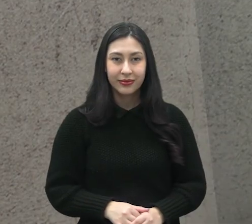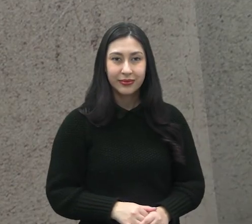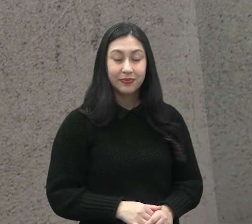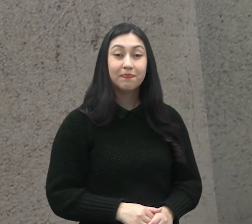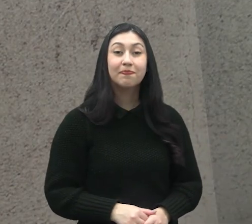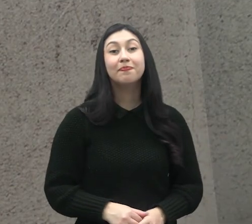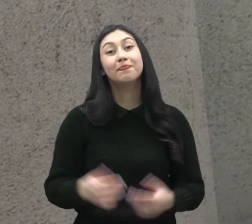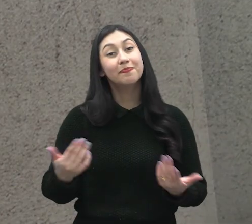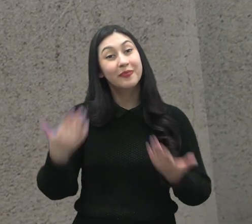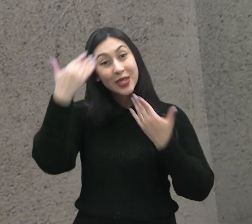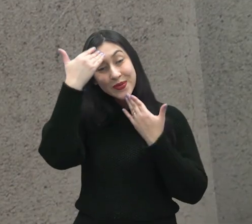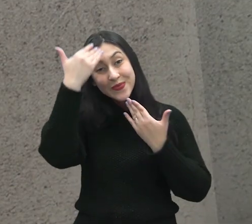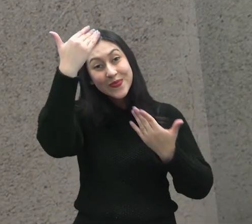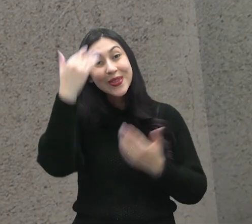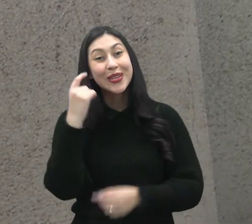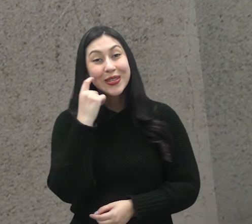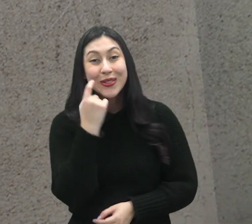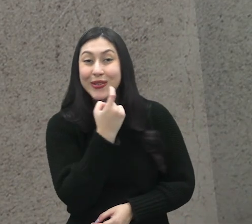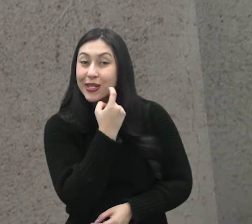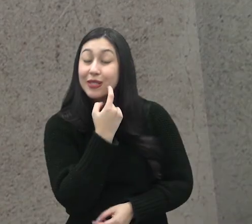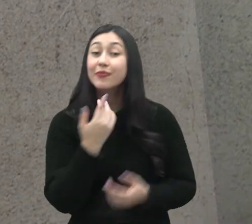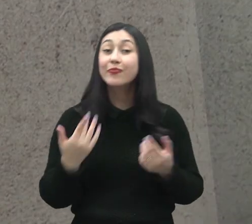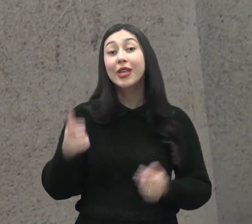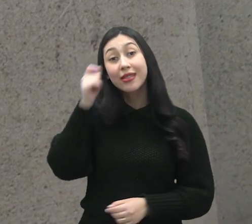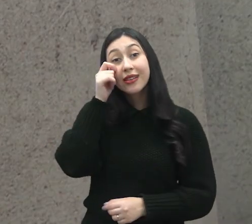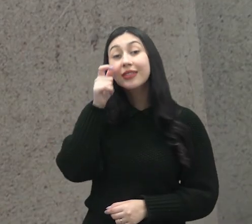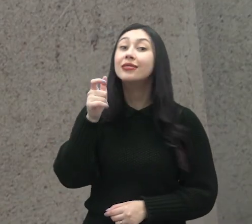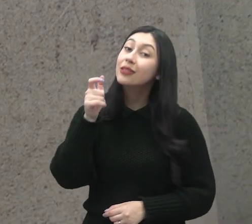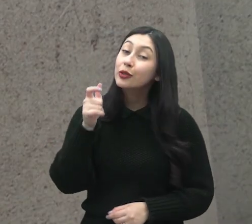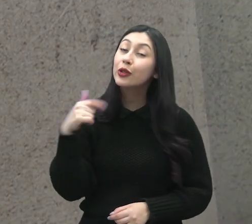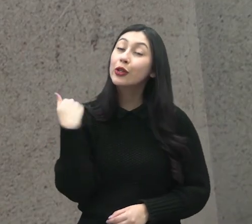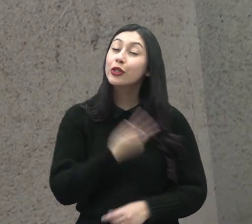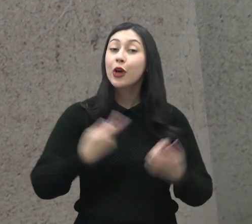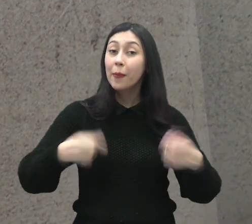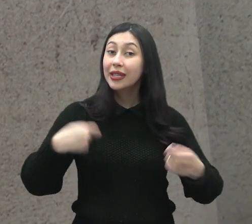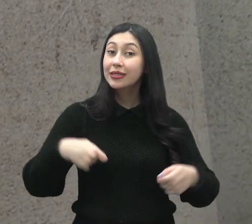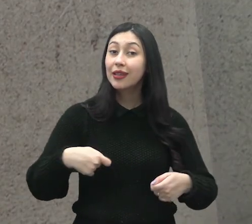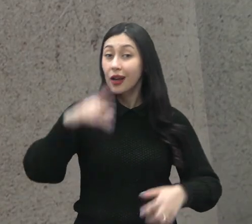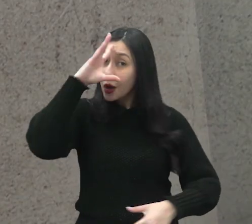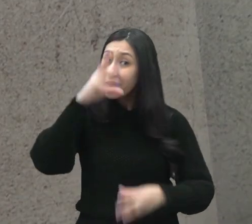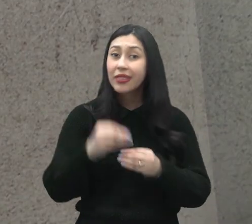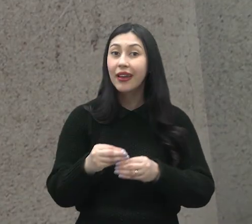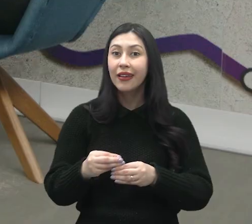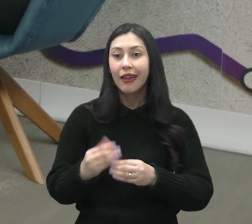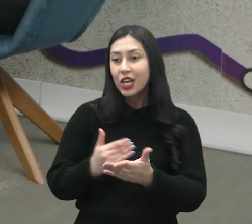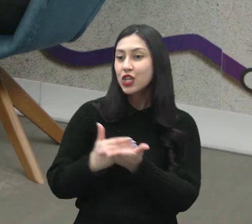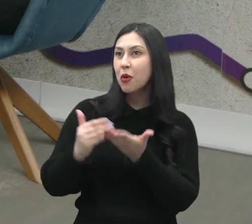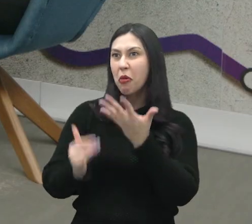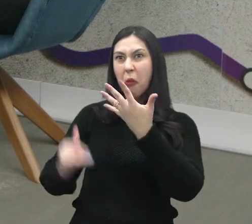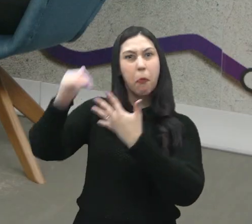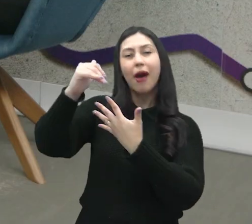Tá aí, muito obrigada, viu, Luísa? Muito interessante, pessoal. E a gente tem de ter em mente que ninguém começa ali do topo, né? Tem de ir